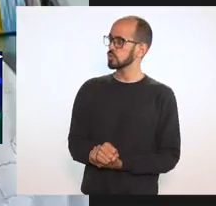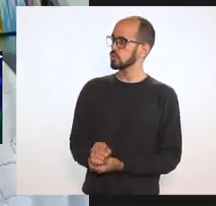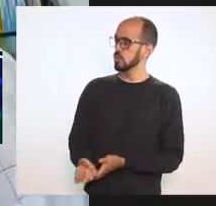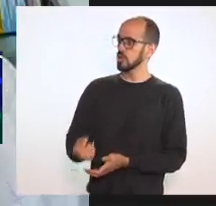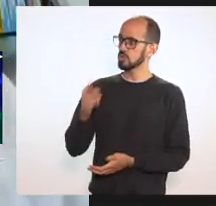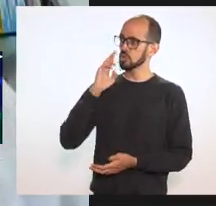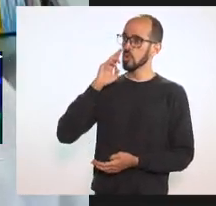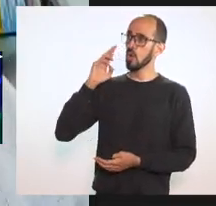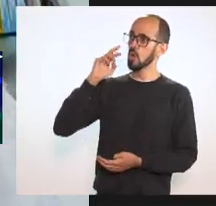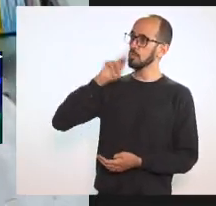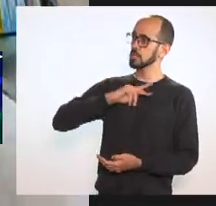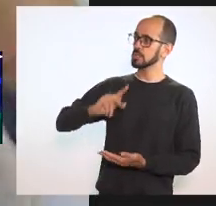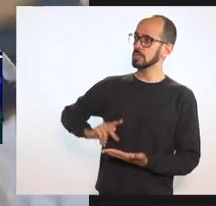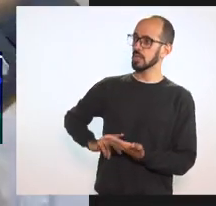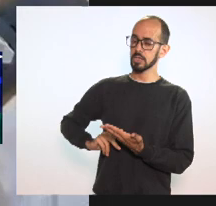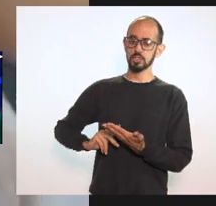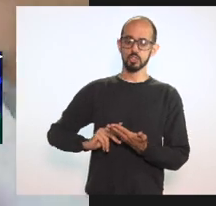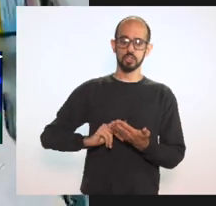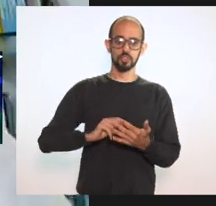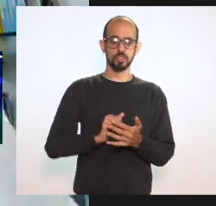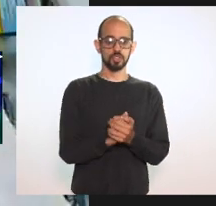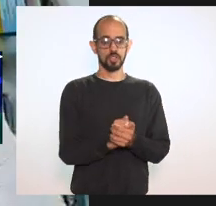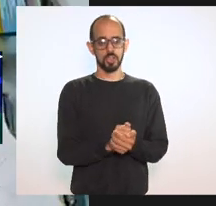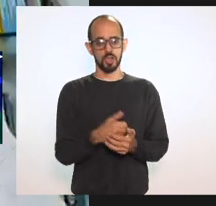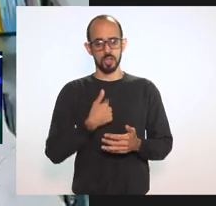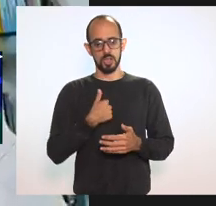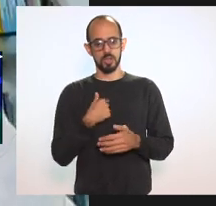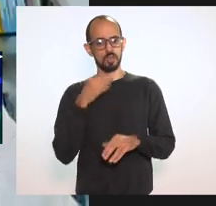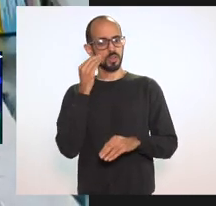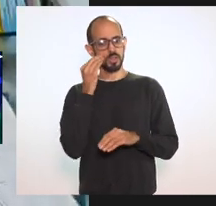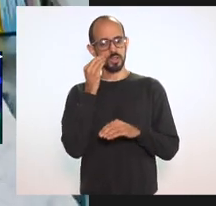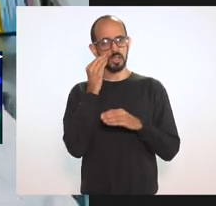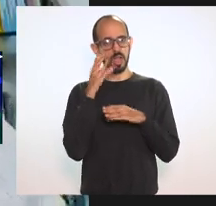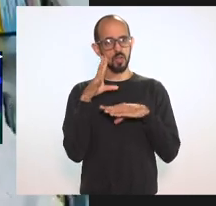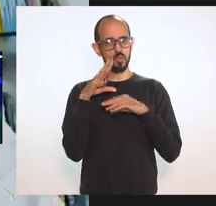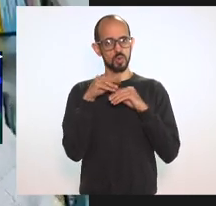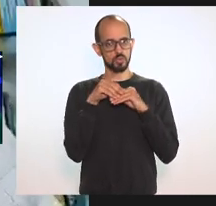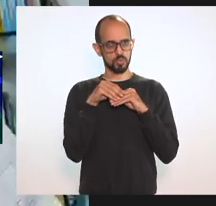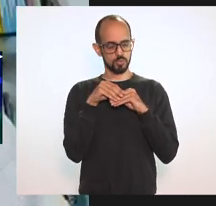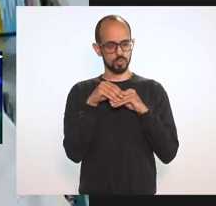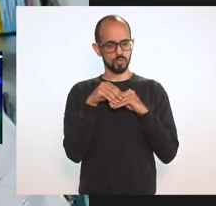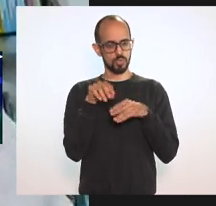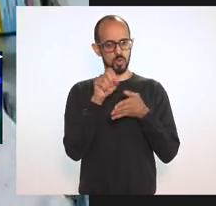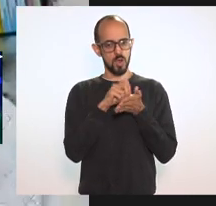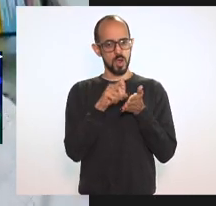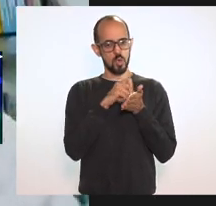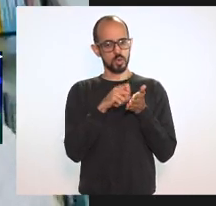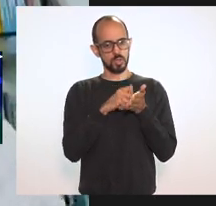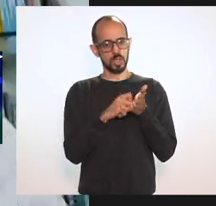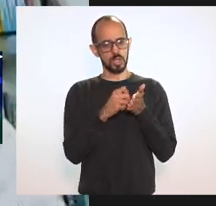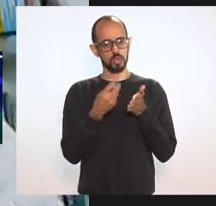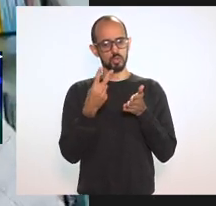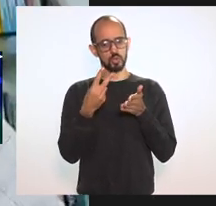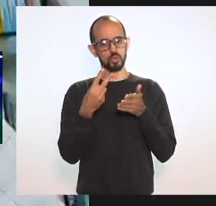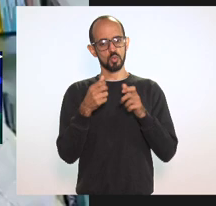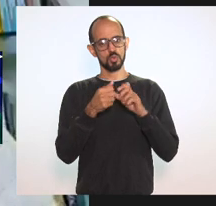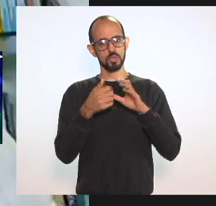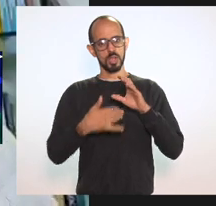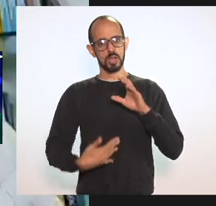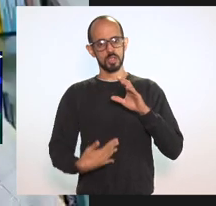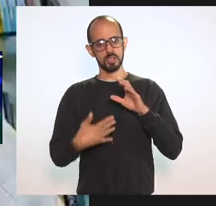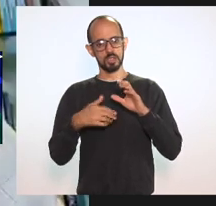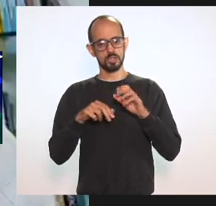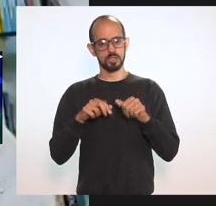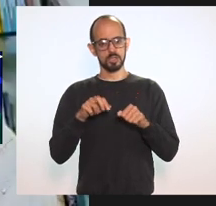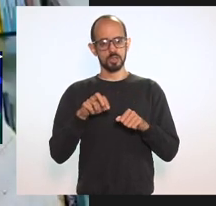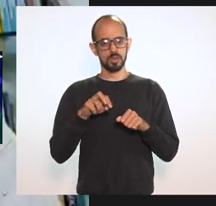senhoras e senhores deputados eu para tentar se sustentar eu anotei aqui dois aspectos que vão permear